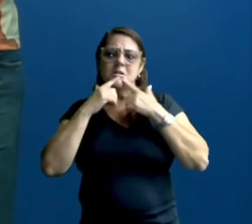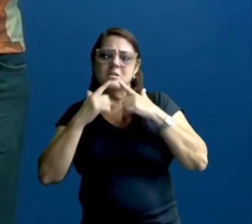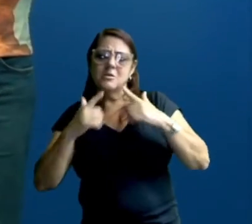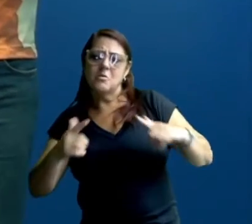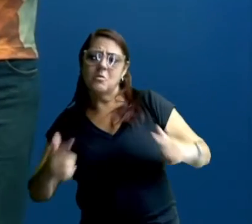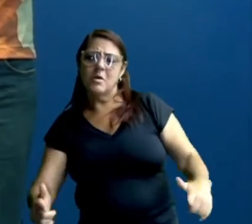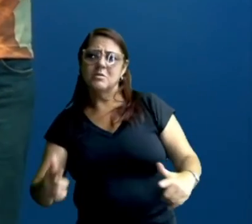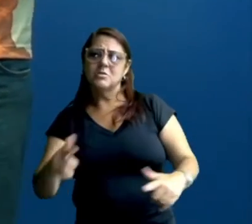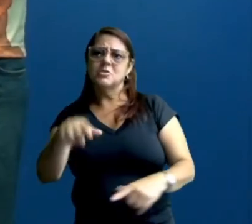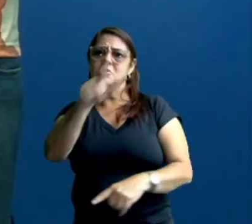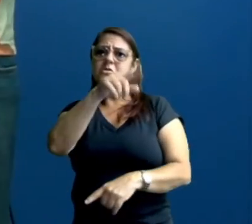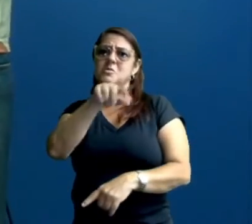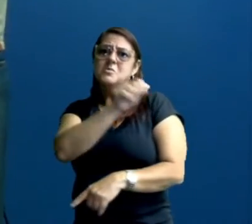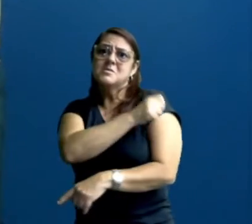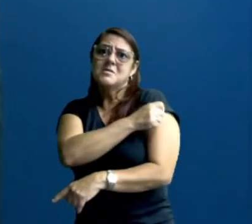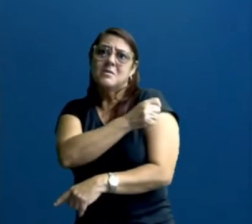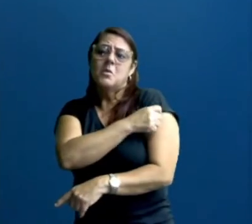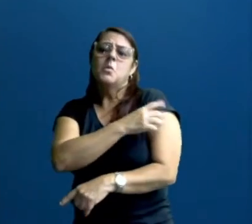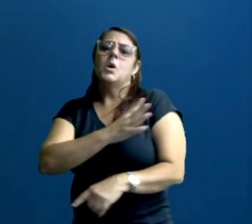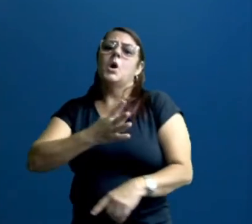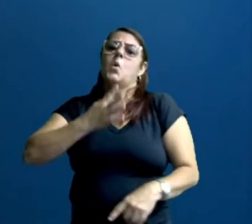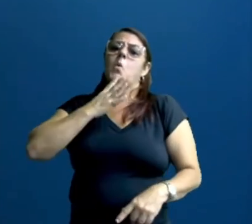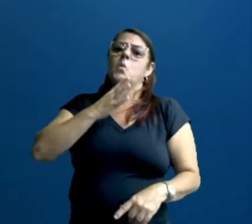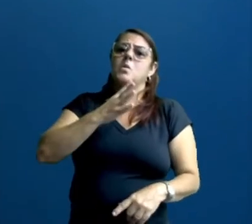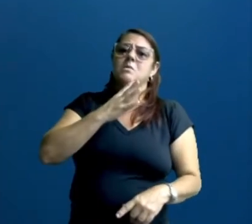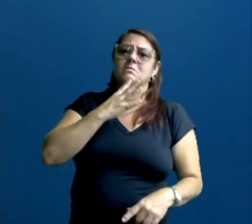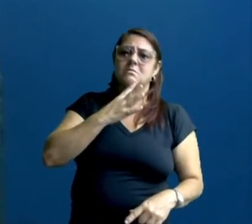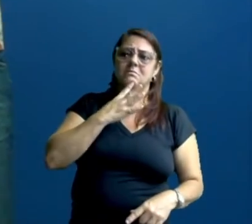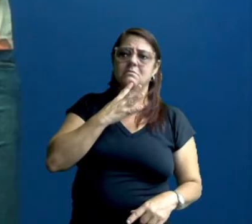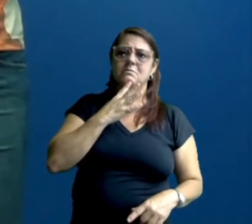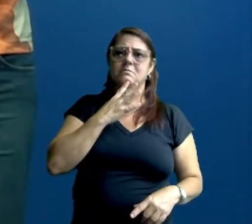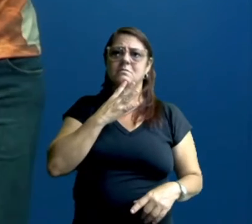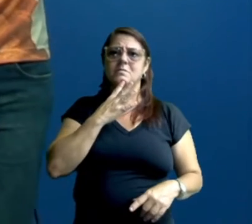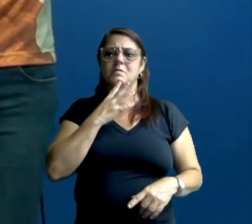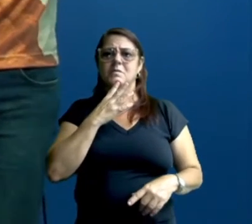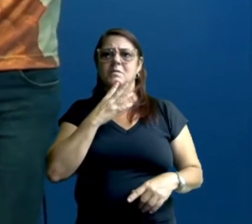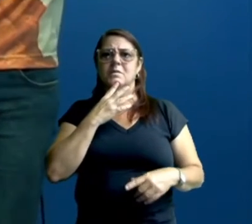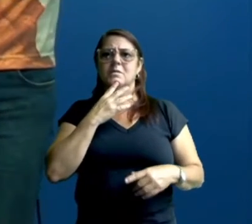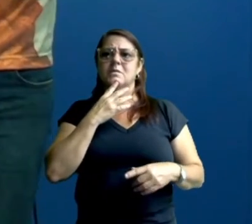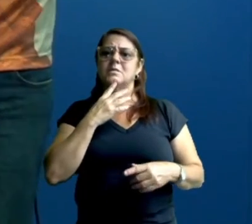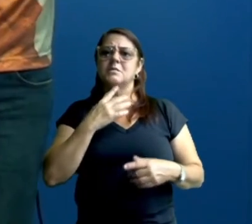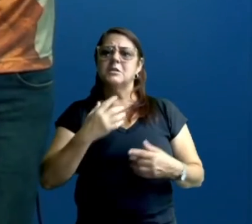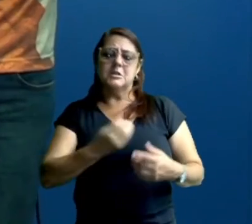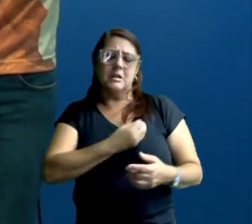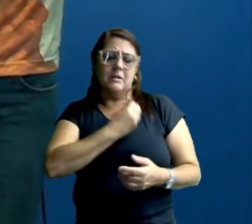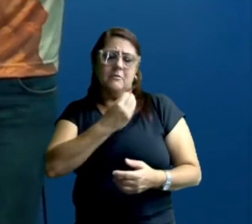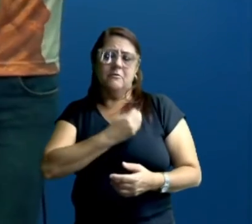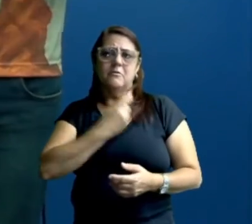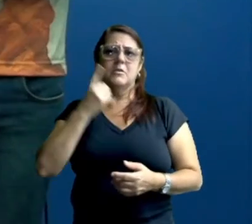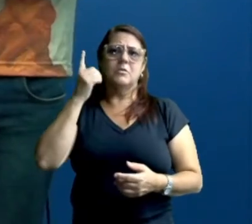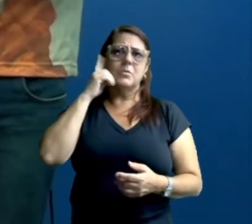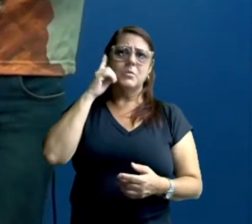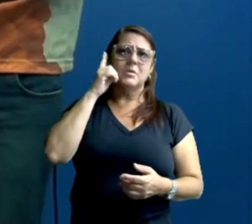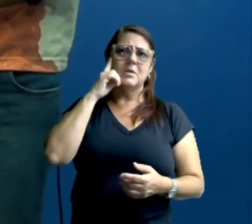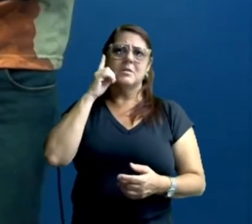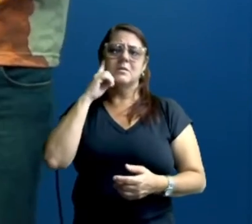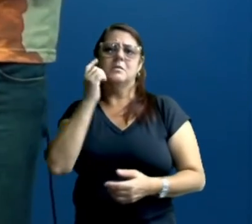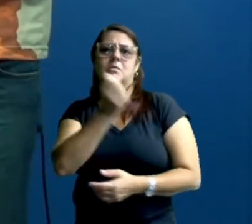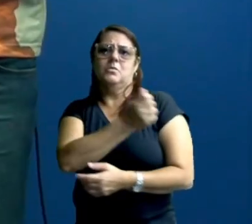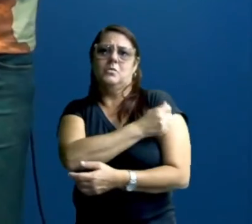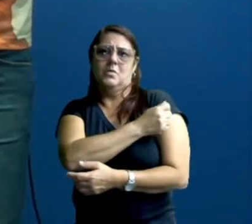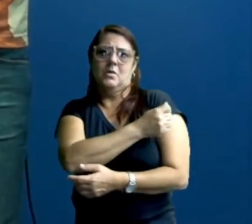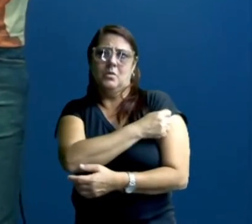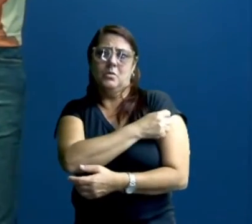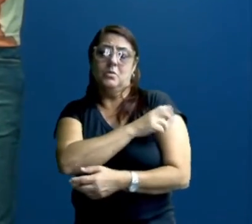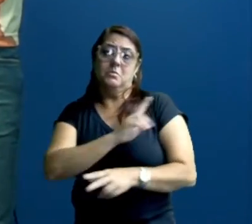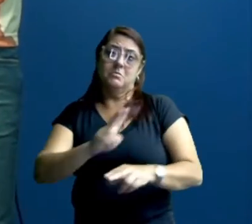linguagem, né, que o nosso aluno ele conhece, uma linguagem que está presente na vida, no dia a dia daquele nosso aluno.